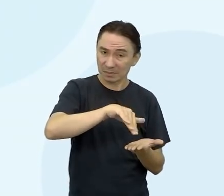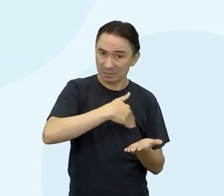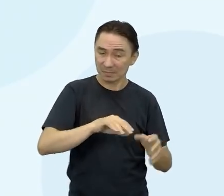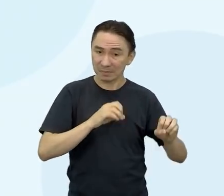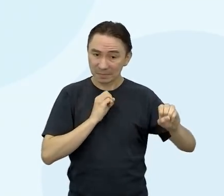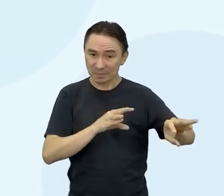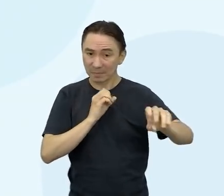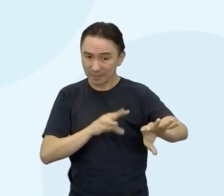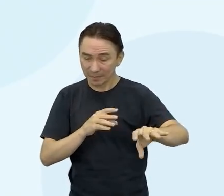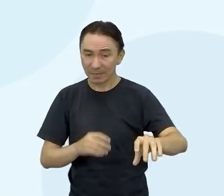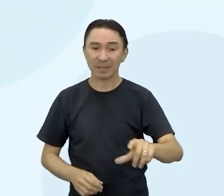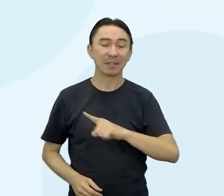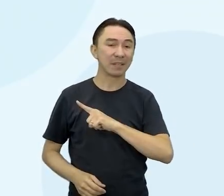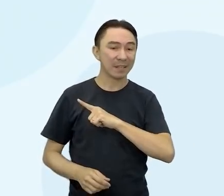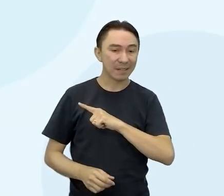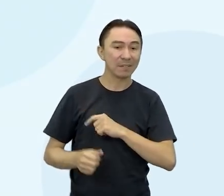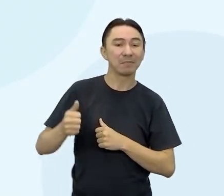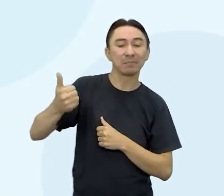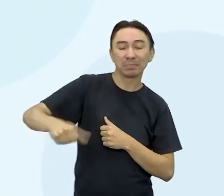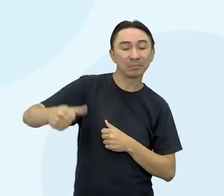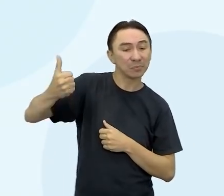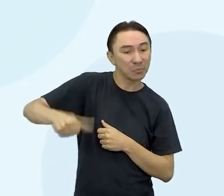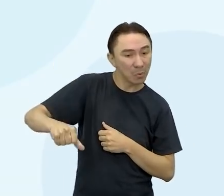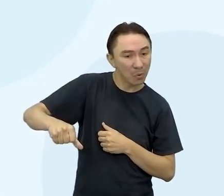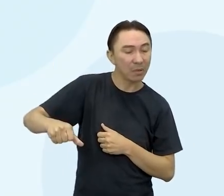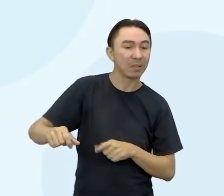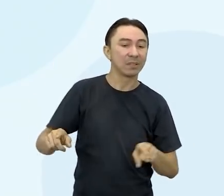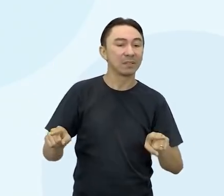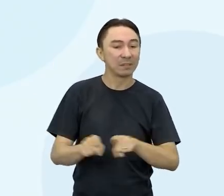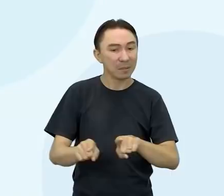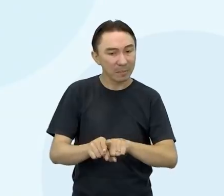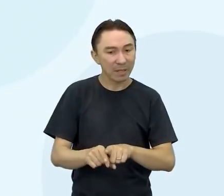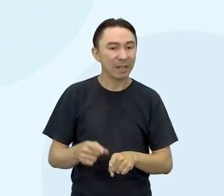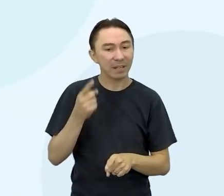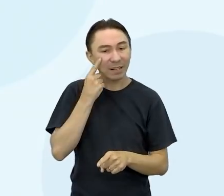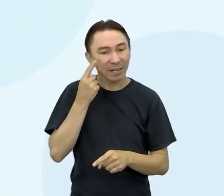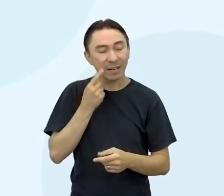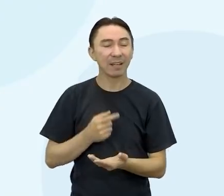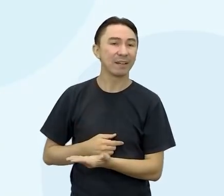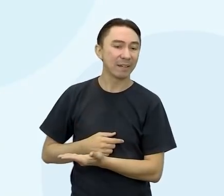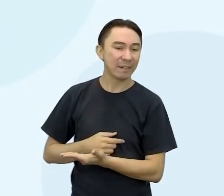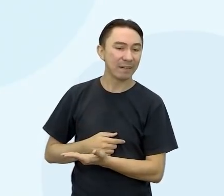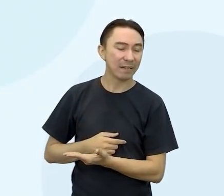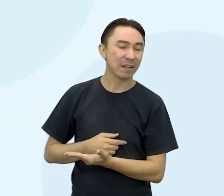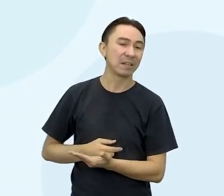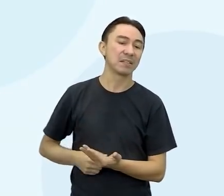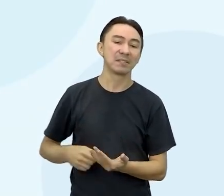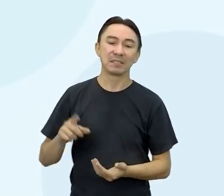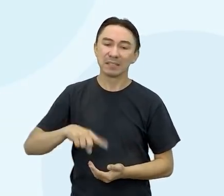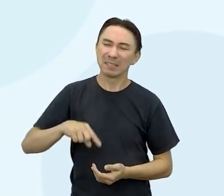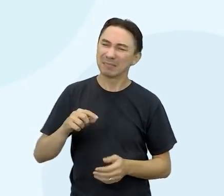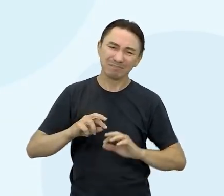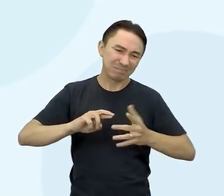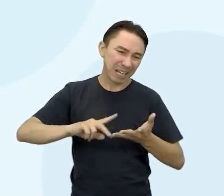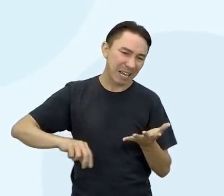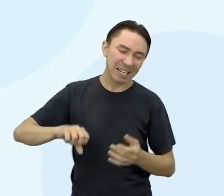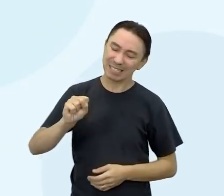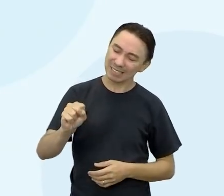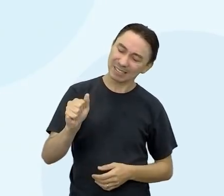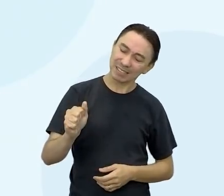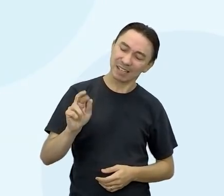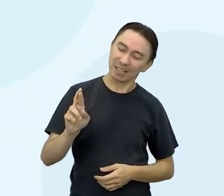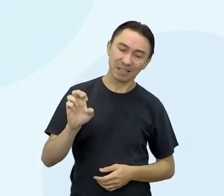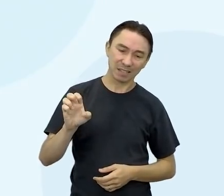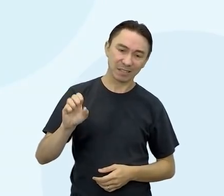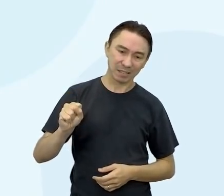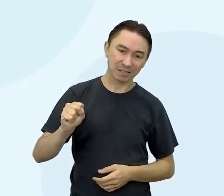diagnóstica de entrada, a sondagem, mais no caso dos anos iniciais, o SARESP, enfim, outras